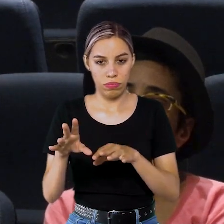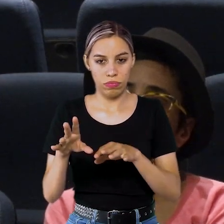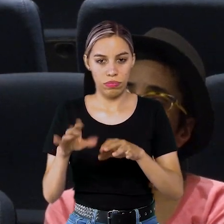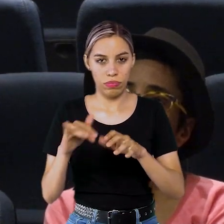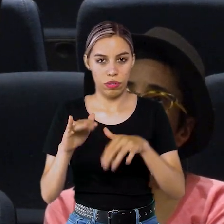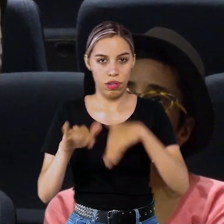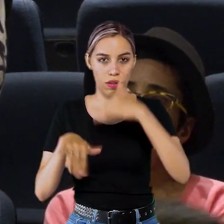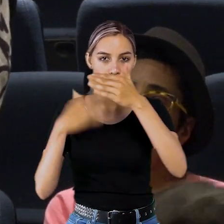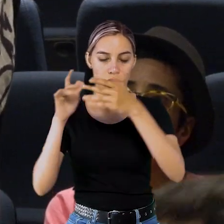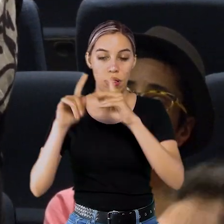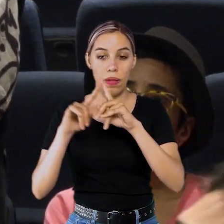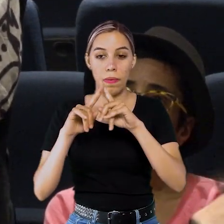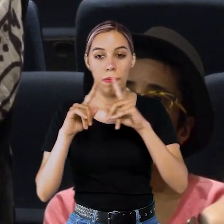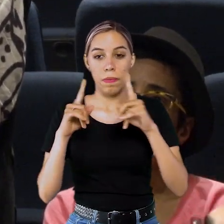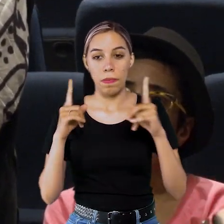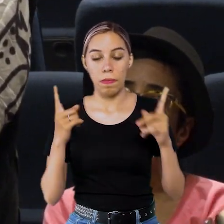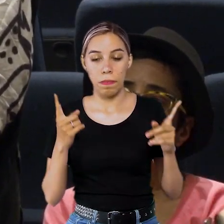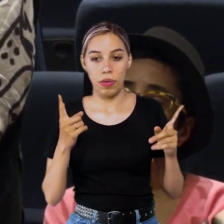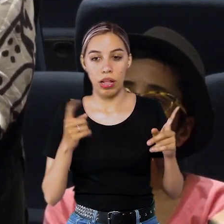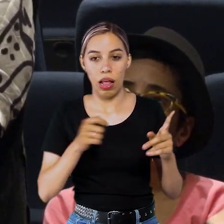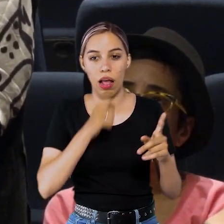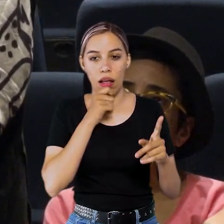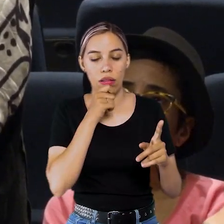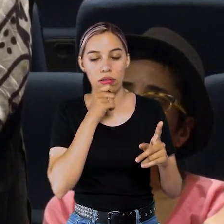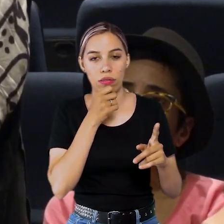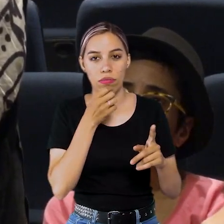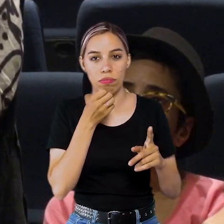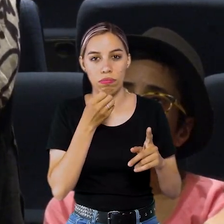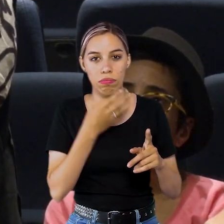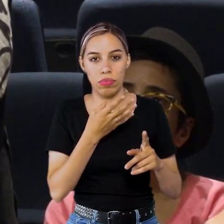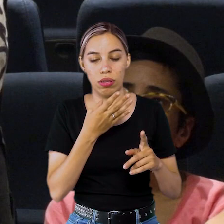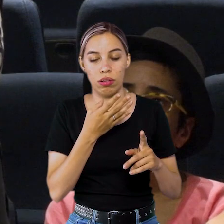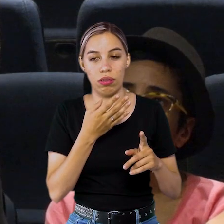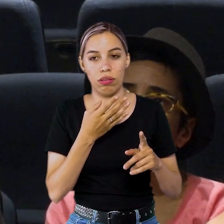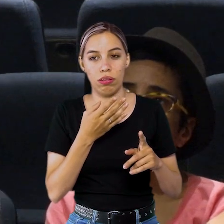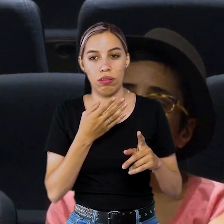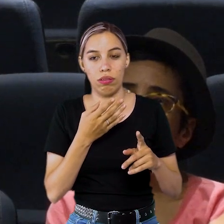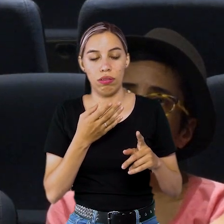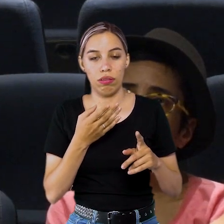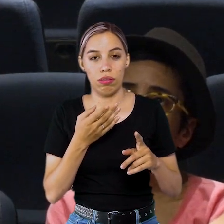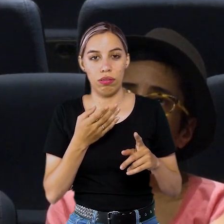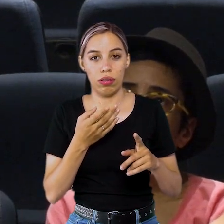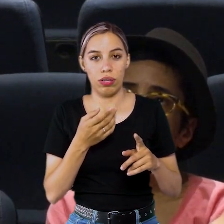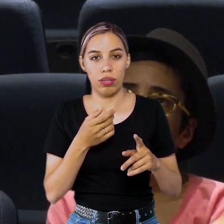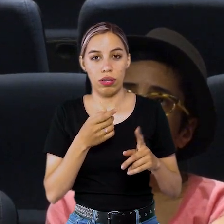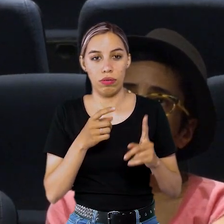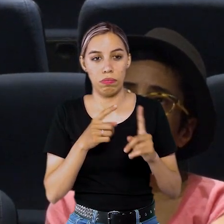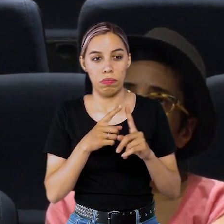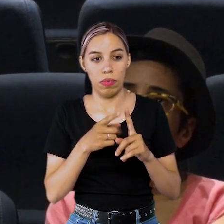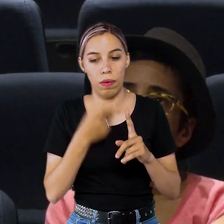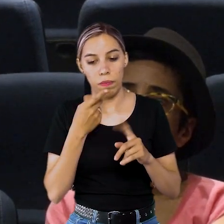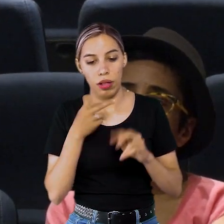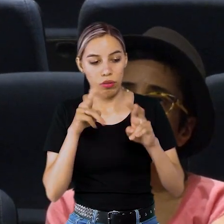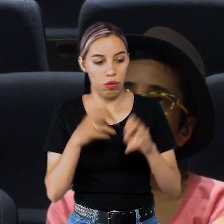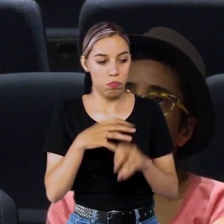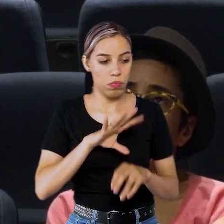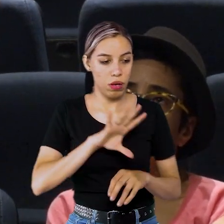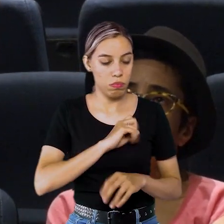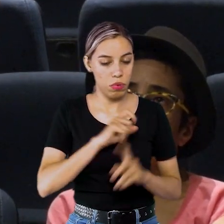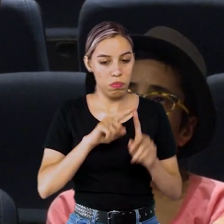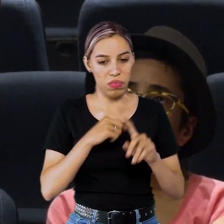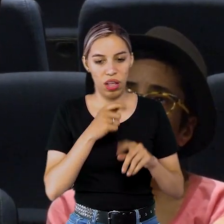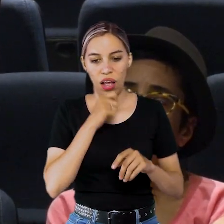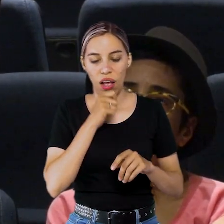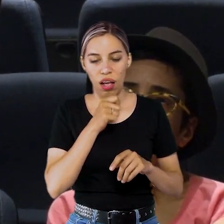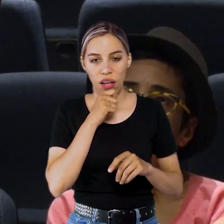avançada, mas, porém, ainda em nome do amor, ainda mata os rios,